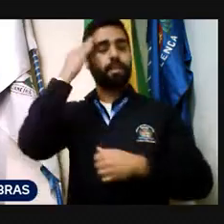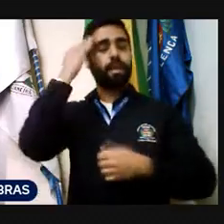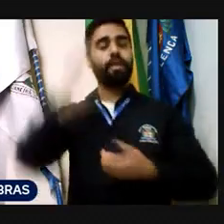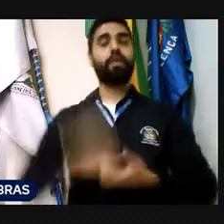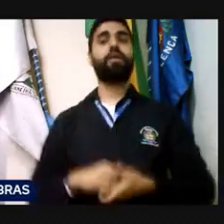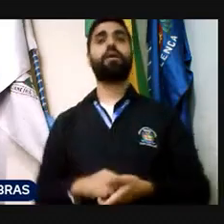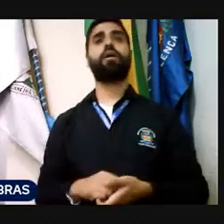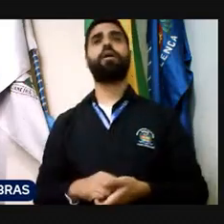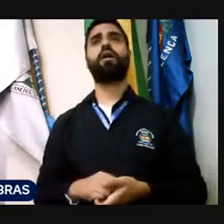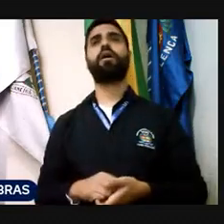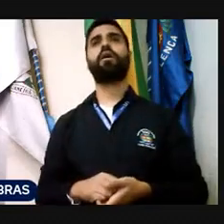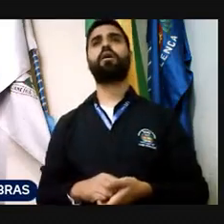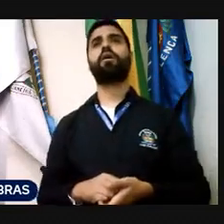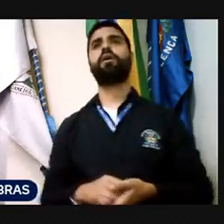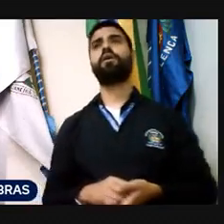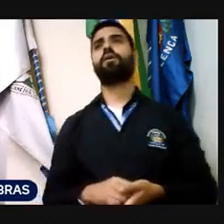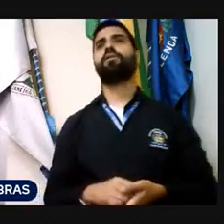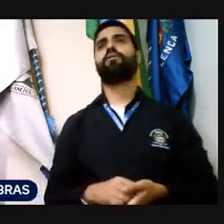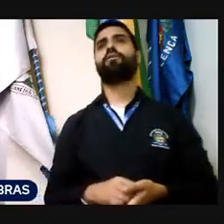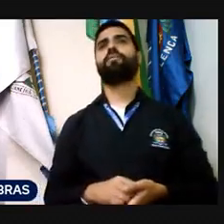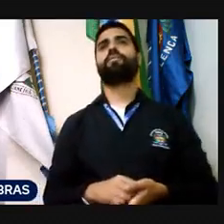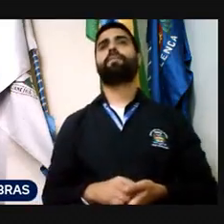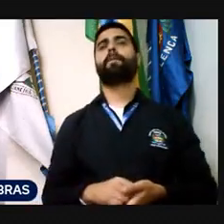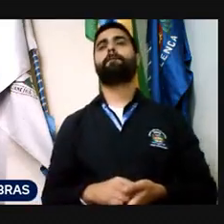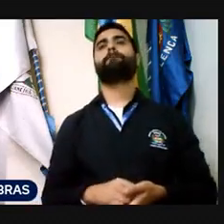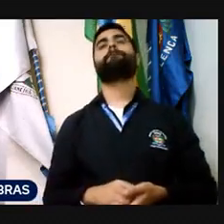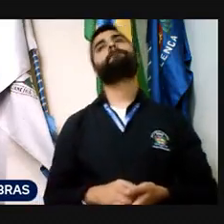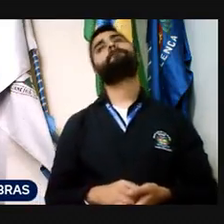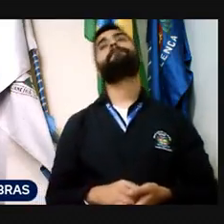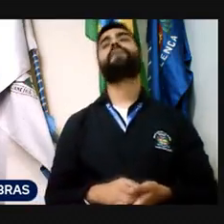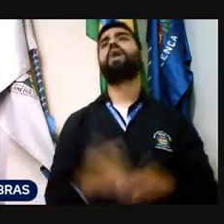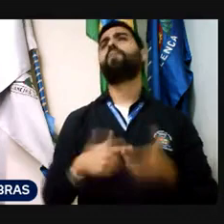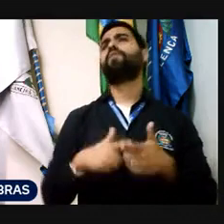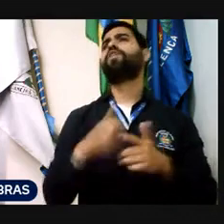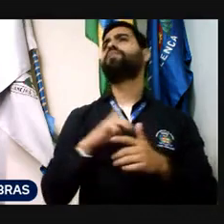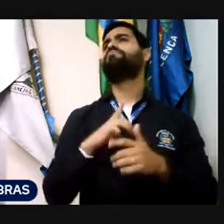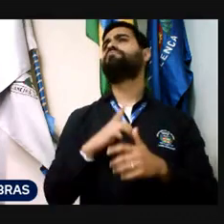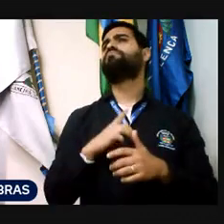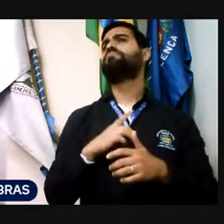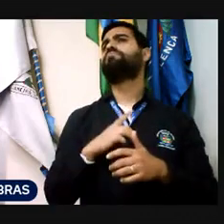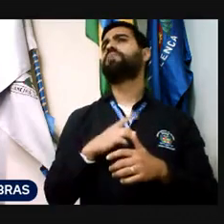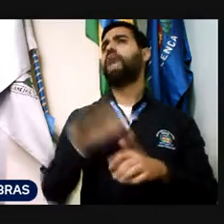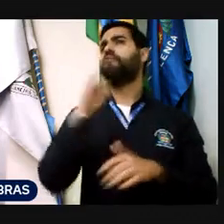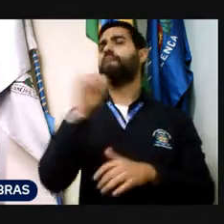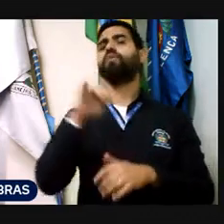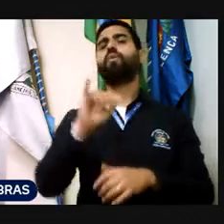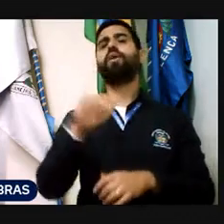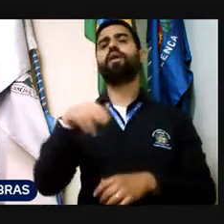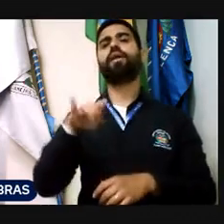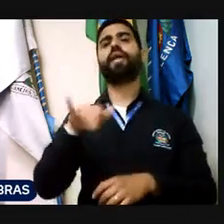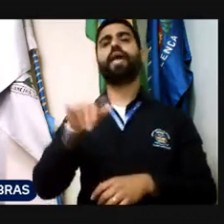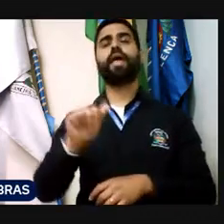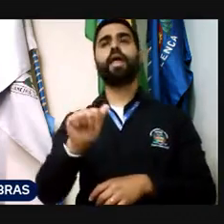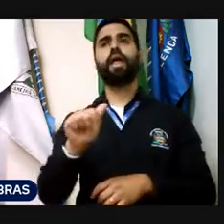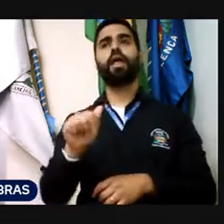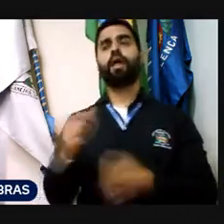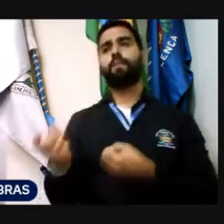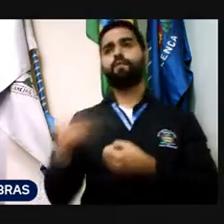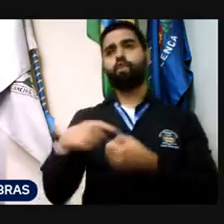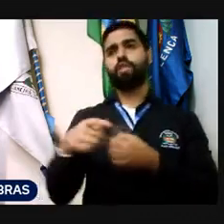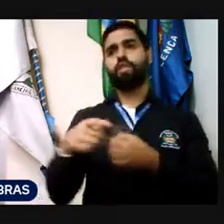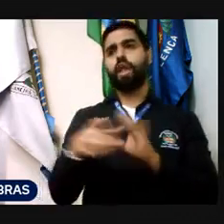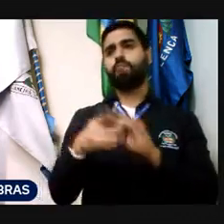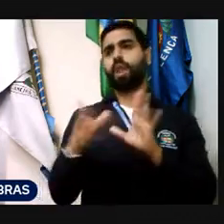que quando foi passado, né, foi passado para o INEA a tomada de conta do Parque Municipal